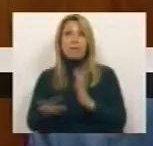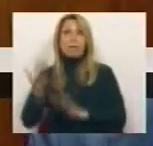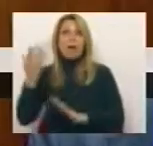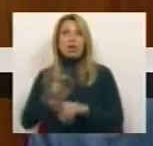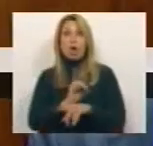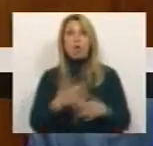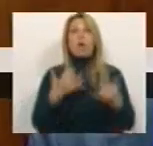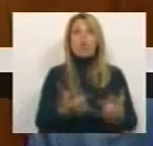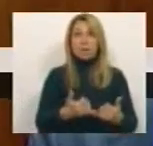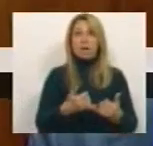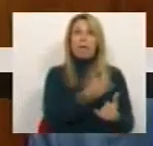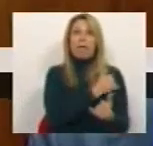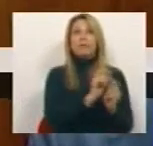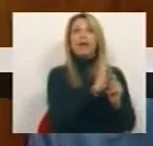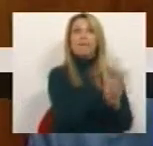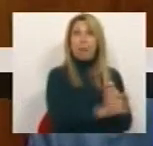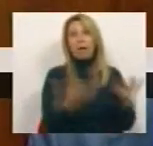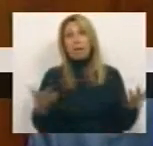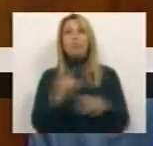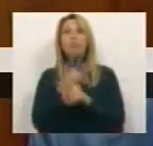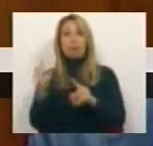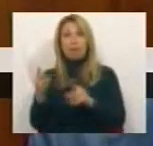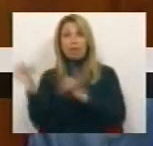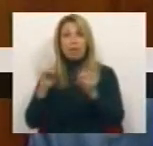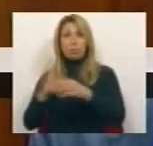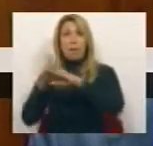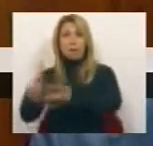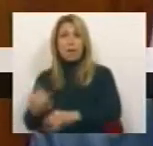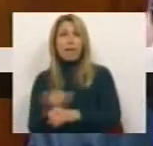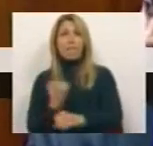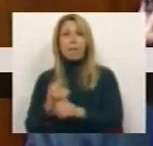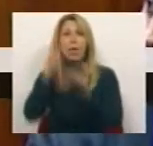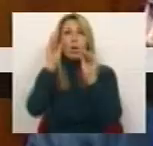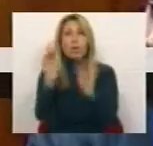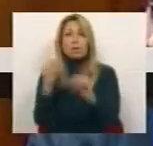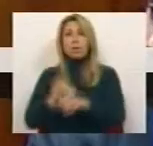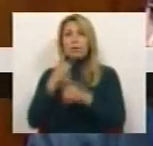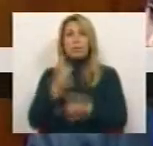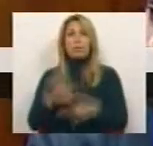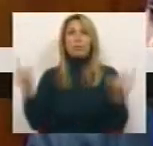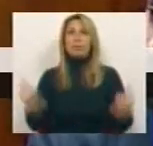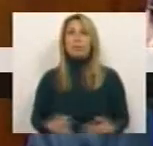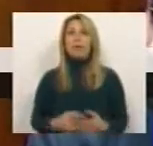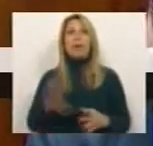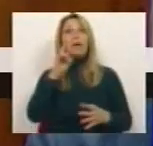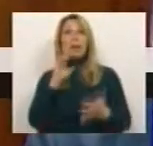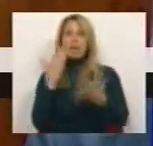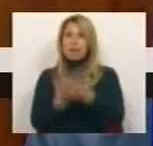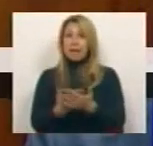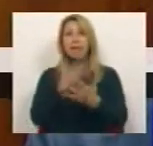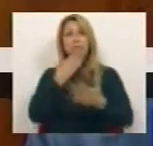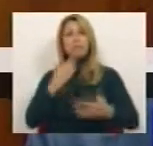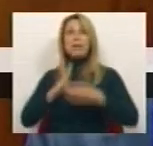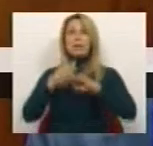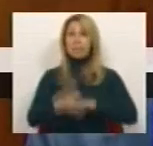do sistema de transportes que a maior parte de nós acede ao emprego, à educação, aos serviços públicos. Garantir a acessibilidade em todo o território deve